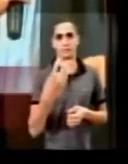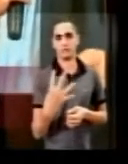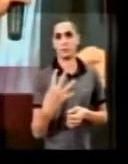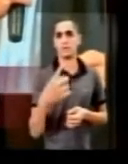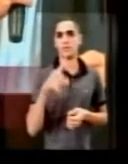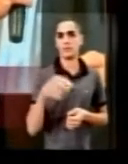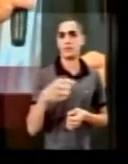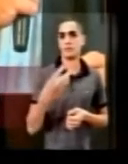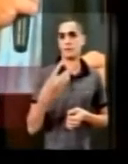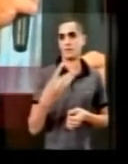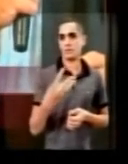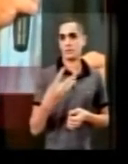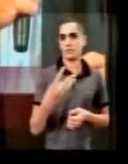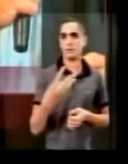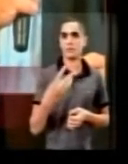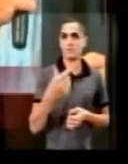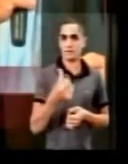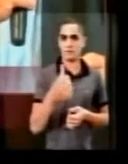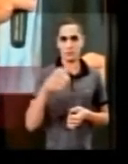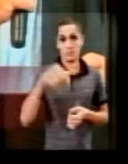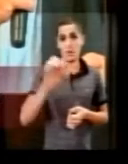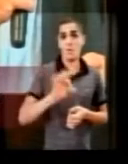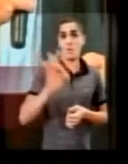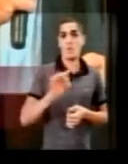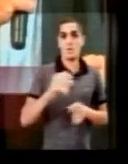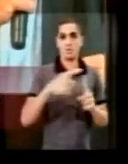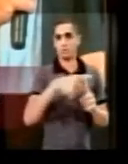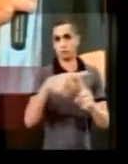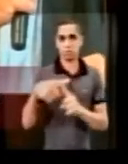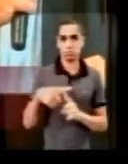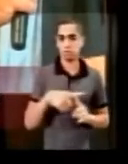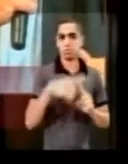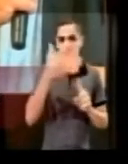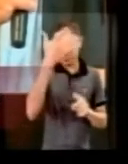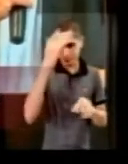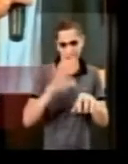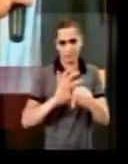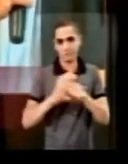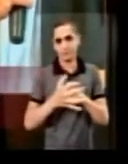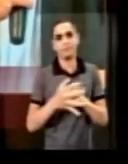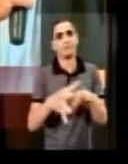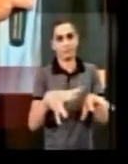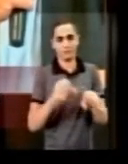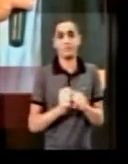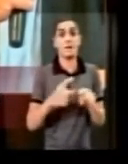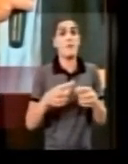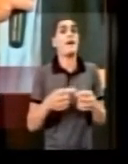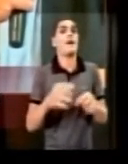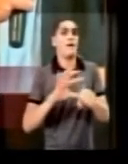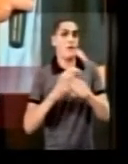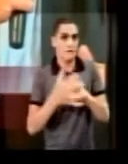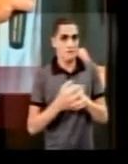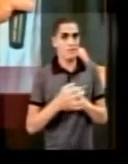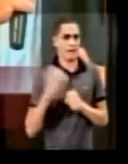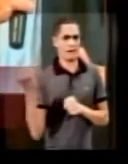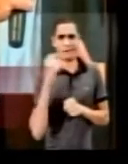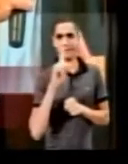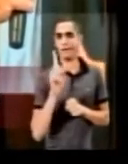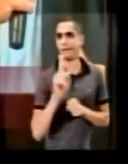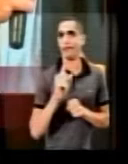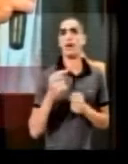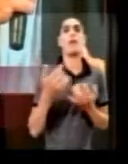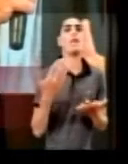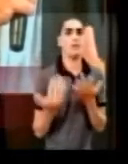34,67% de positivos. Ele é quase metade dos graves. Ou seja, os